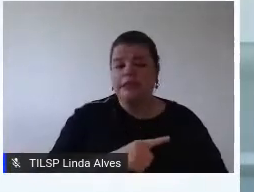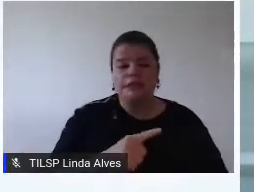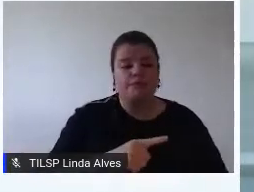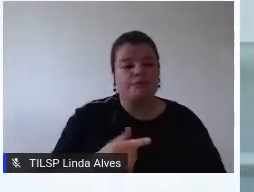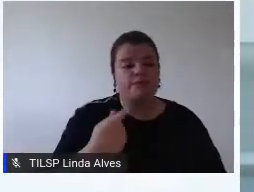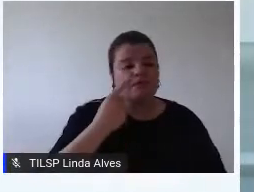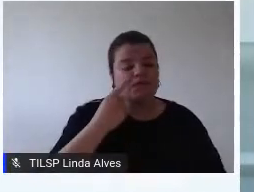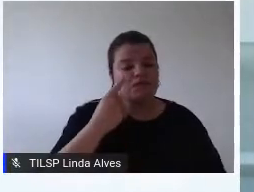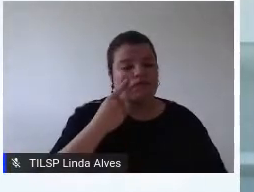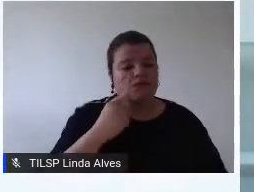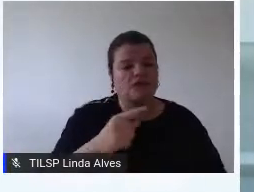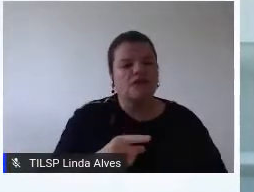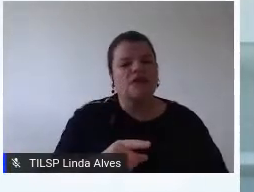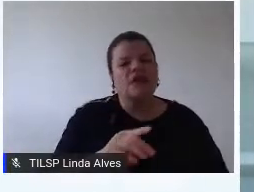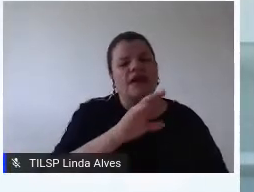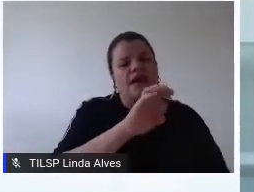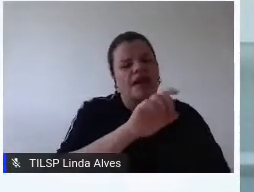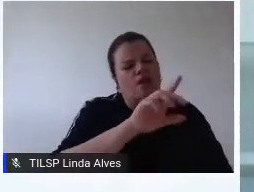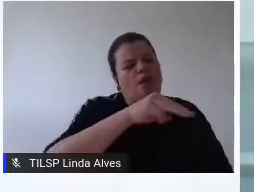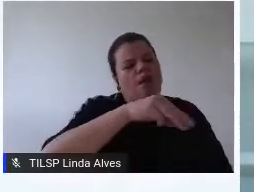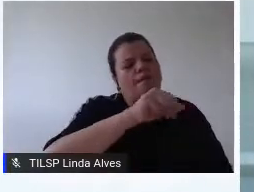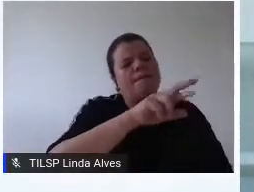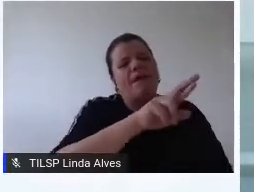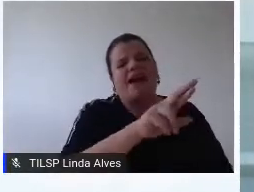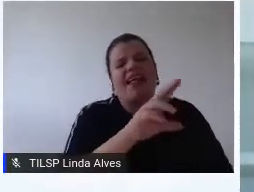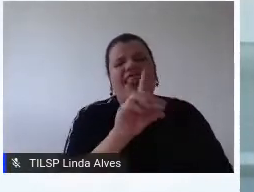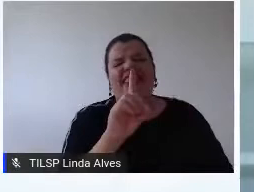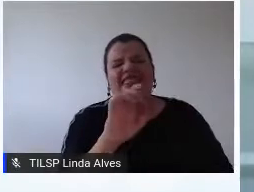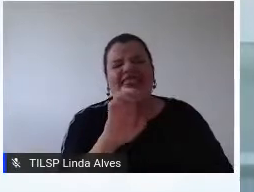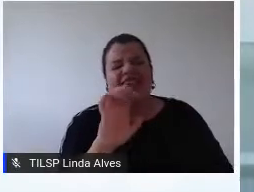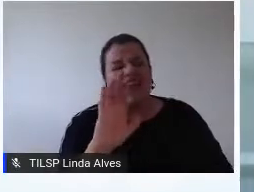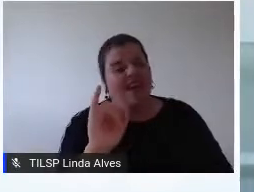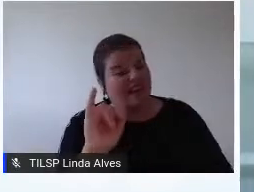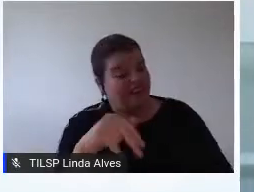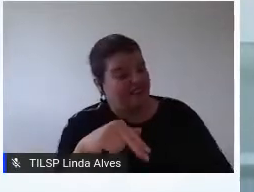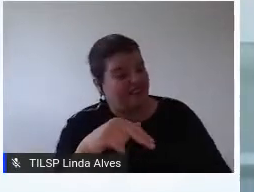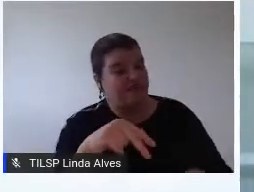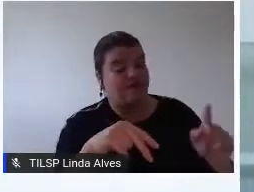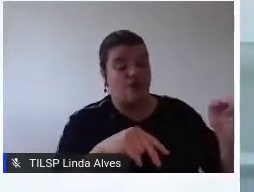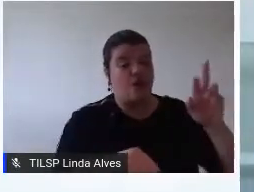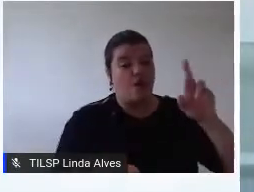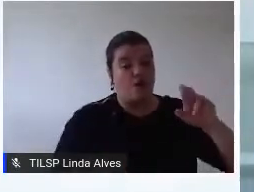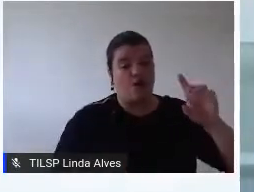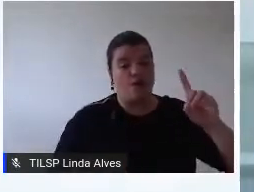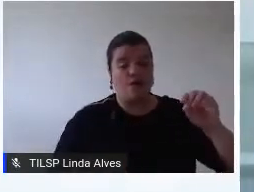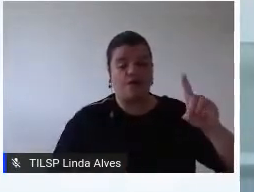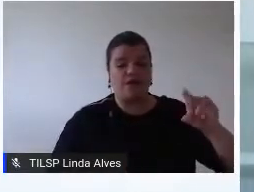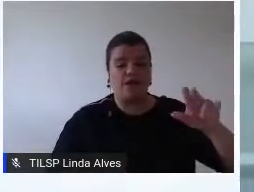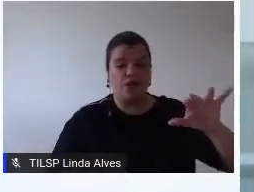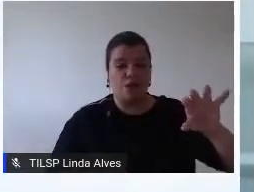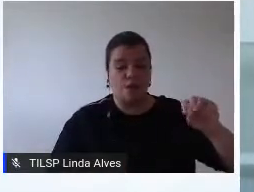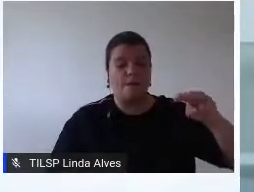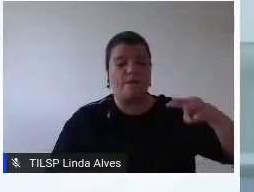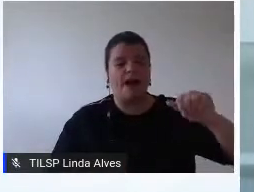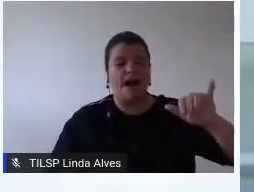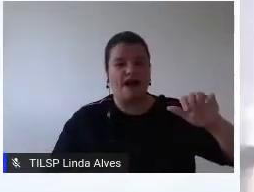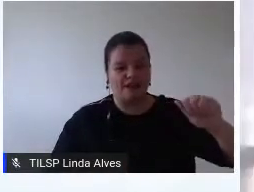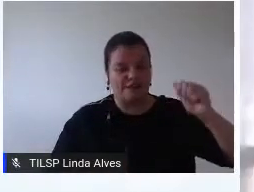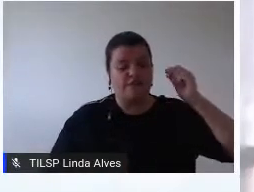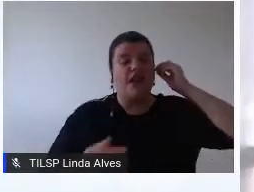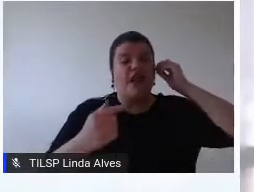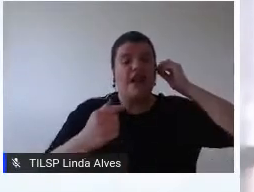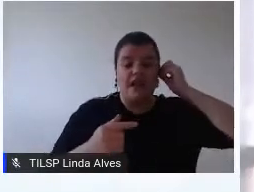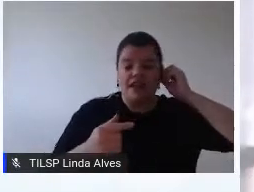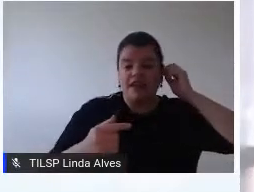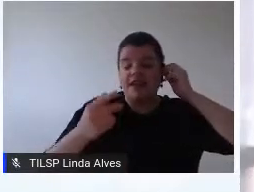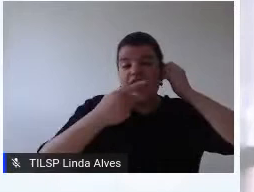do Elmar Nascimento ser do DEM. O Rodrigo Maia do DEM já é o terceiro mandato. Ele teve um mandato tampão, foi reeleito,